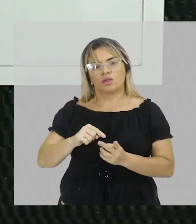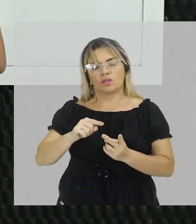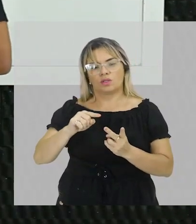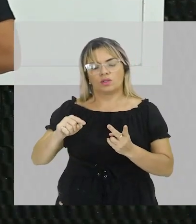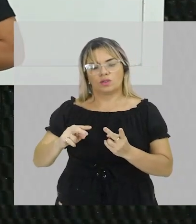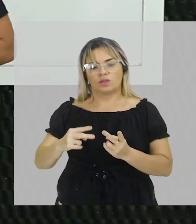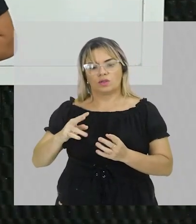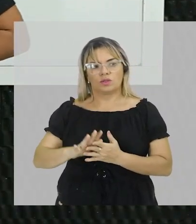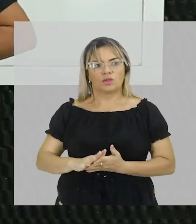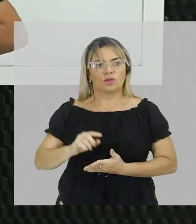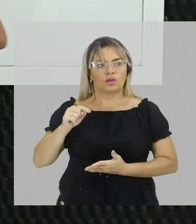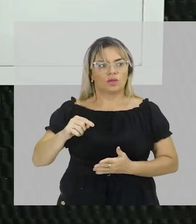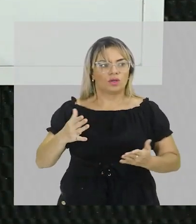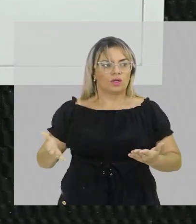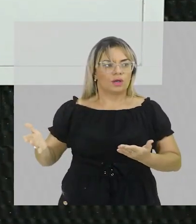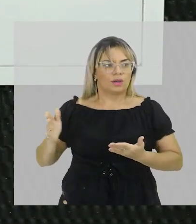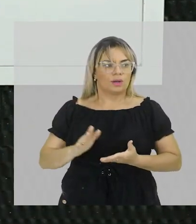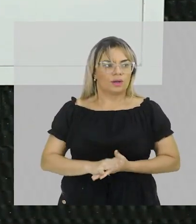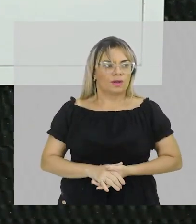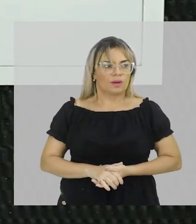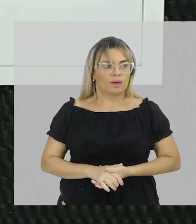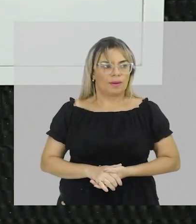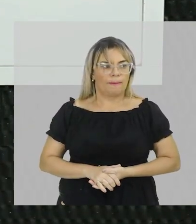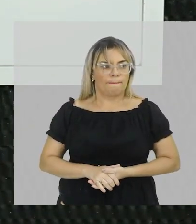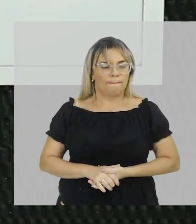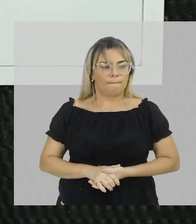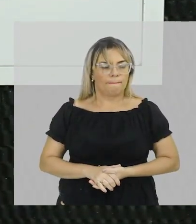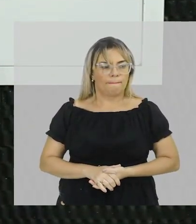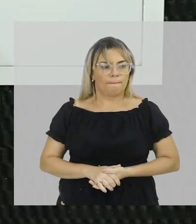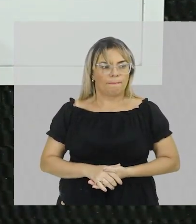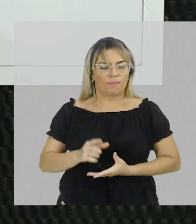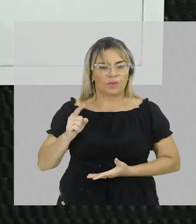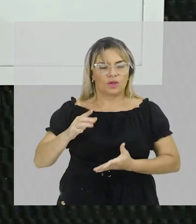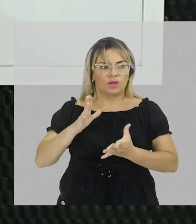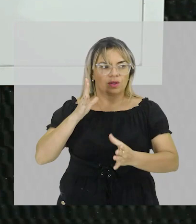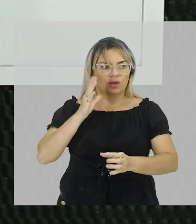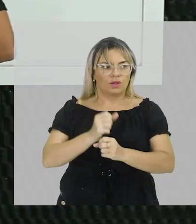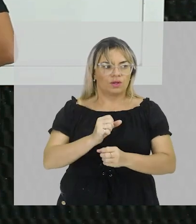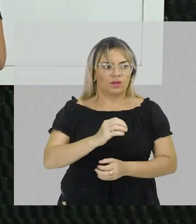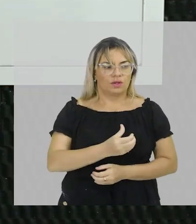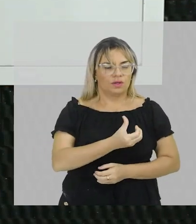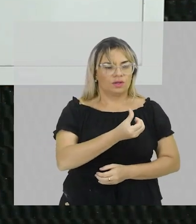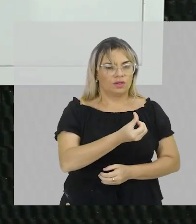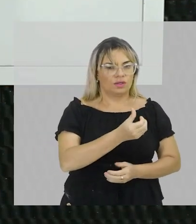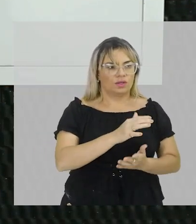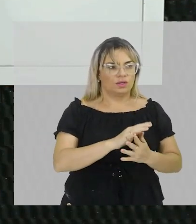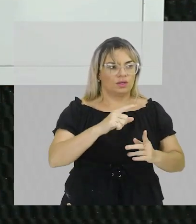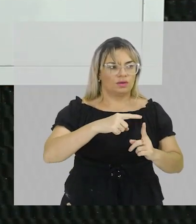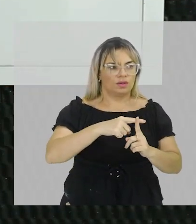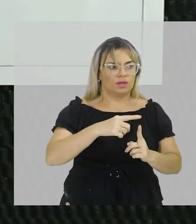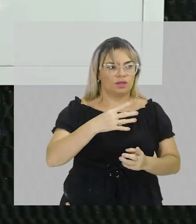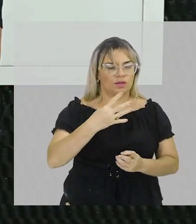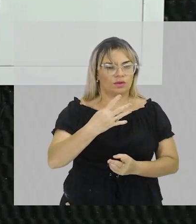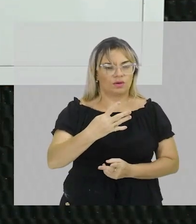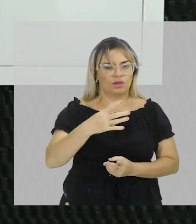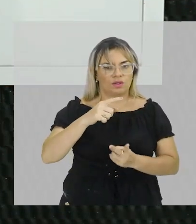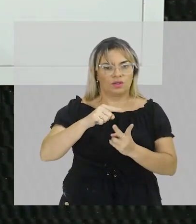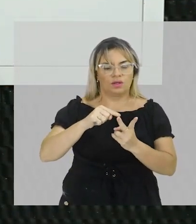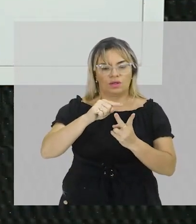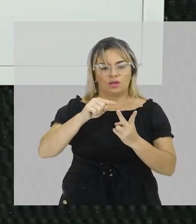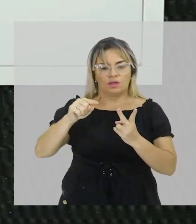cima vai dar 6 mais 4 raiz de 2. Que você quiser, você pode colocar